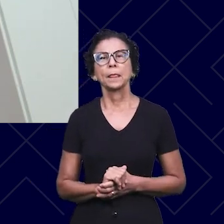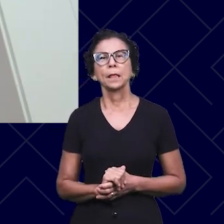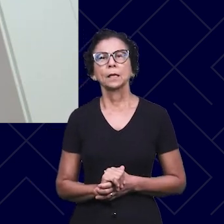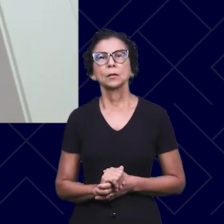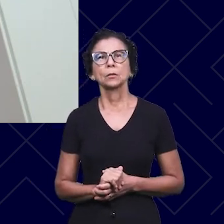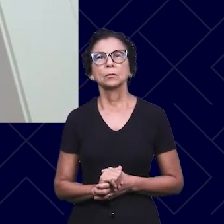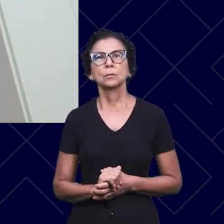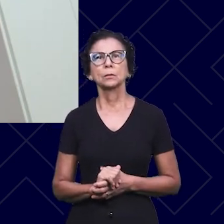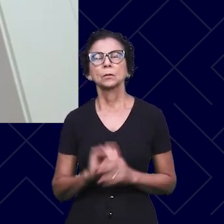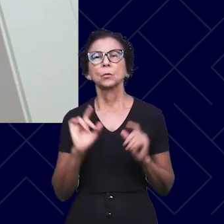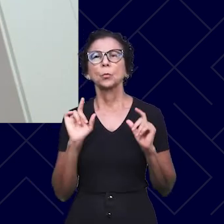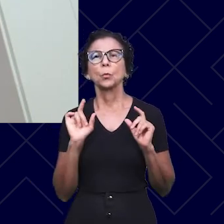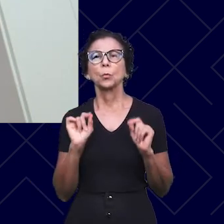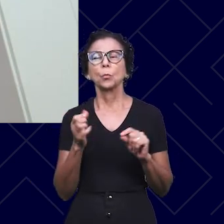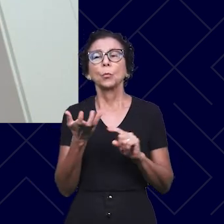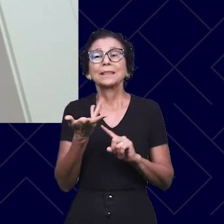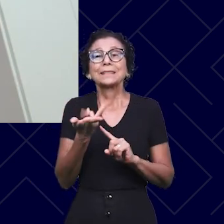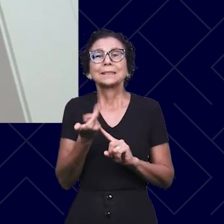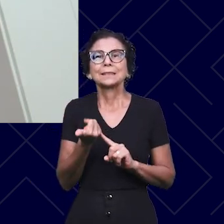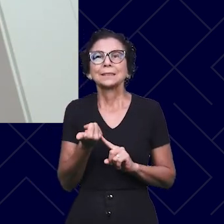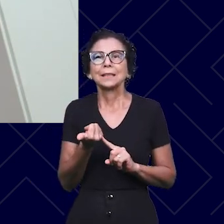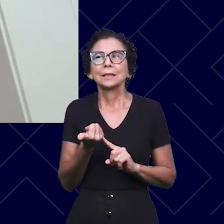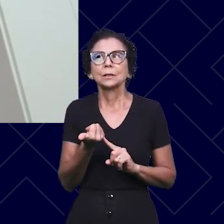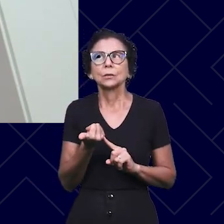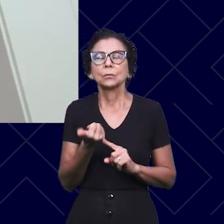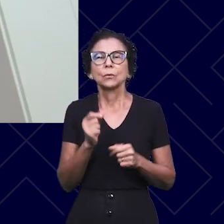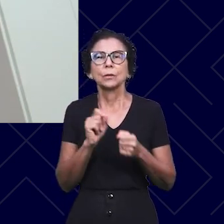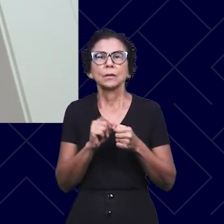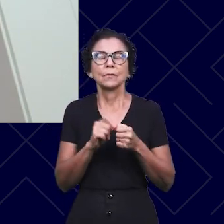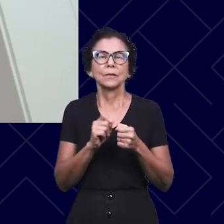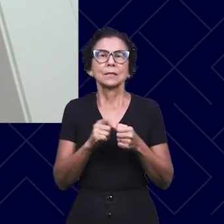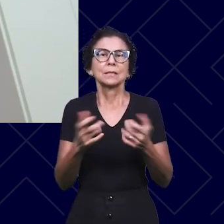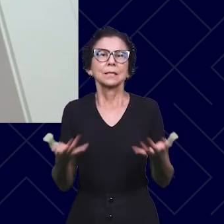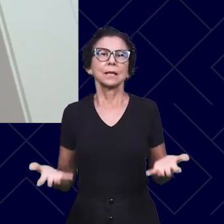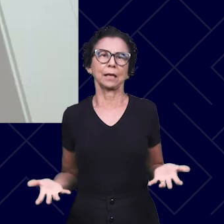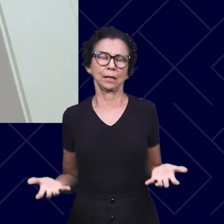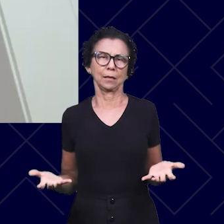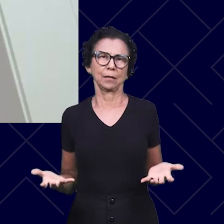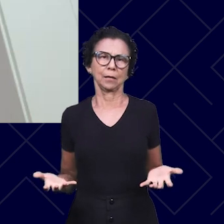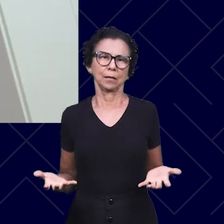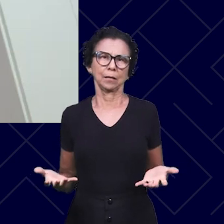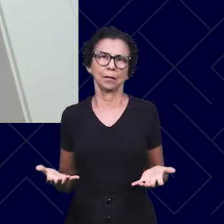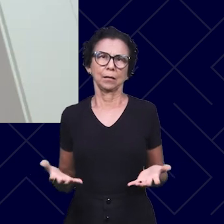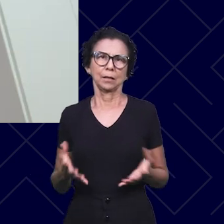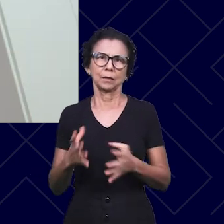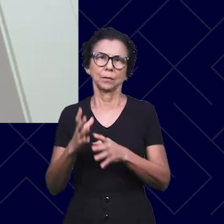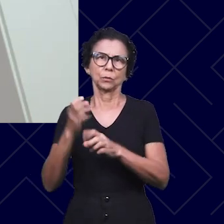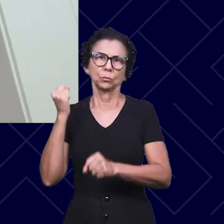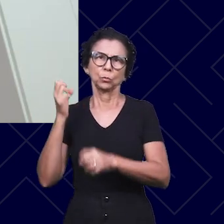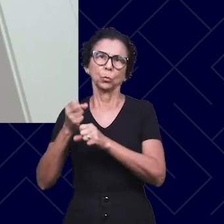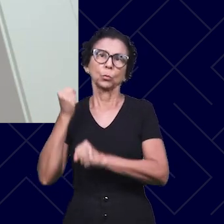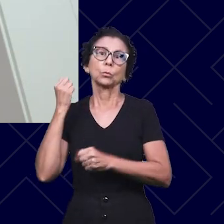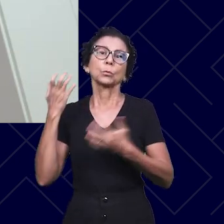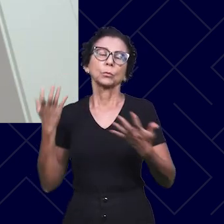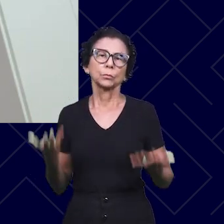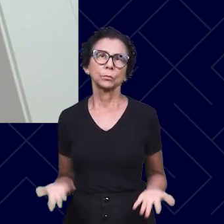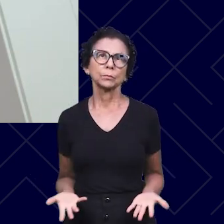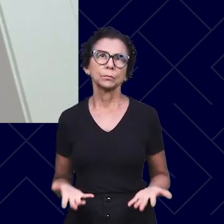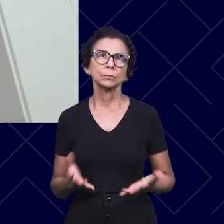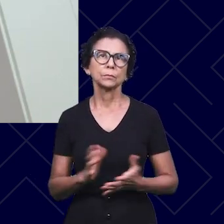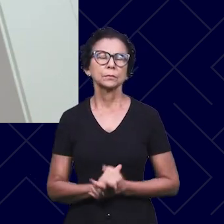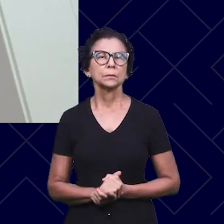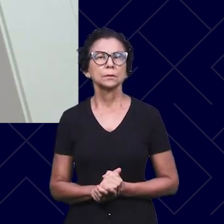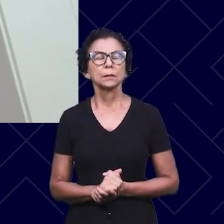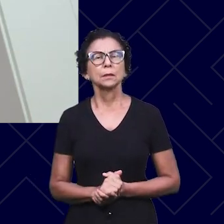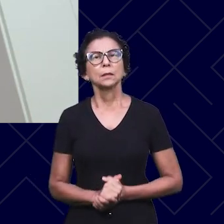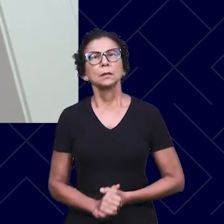de artesanato eu iria fazer e que iria me dar um ganho, né? Que ia me trazer alguma renda. Foi, na realidade,